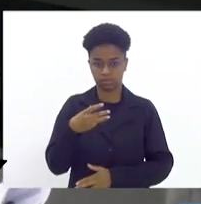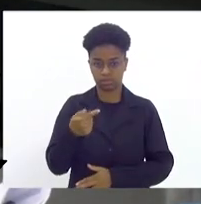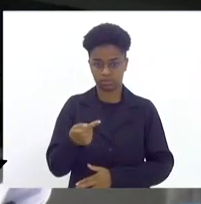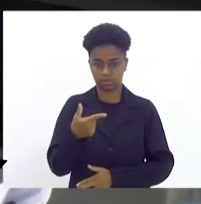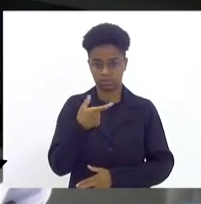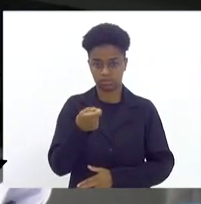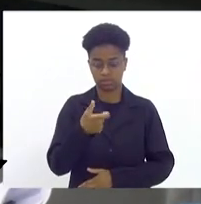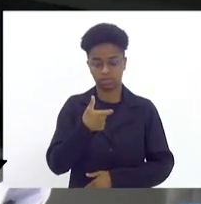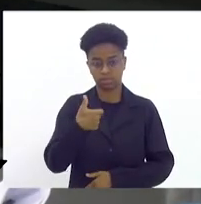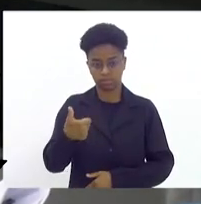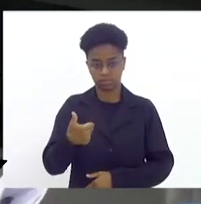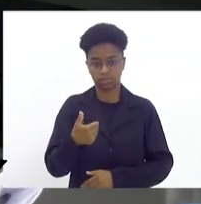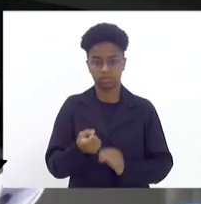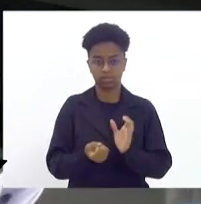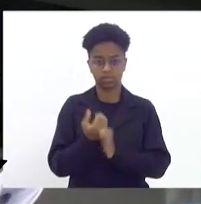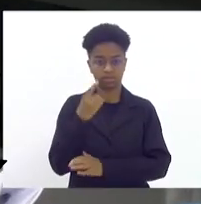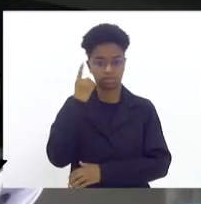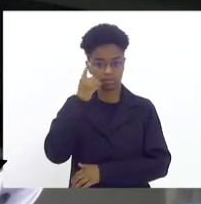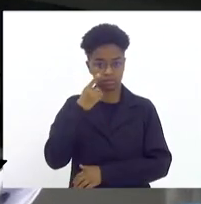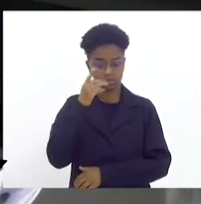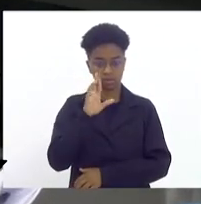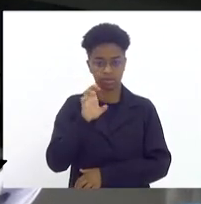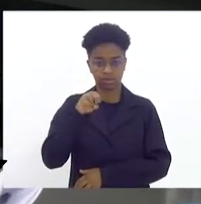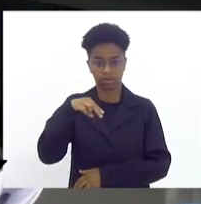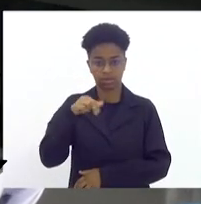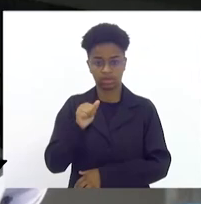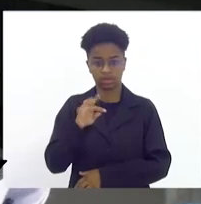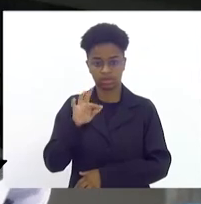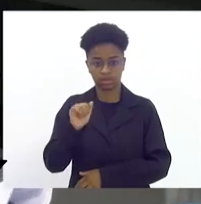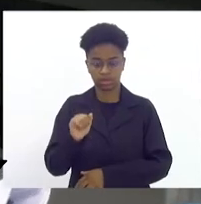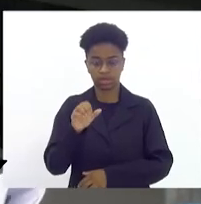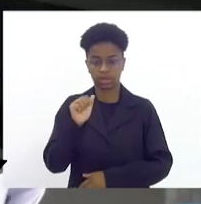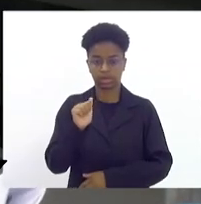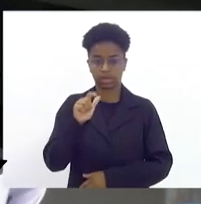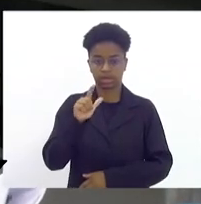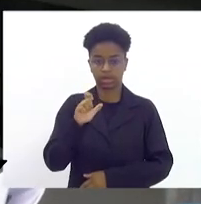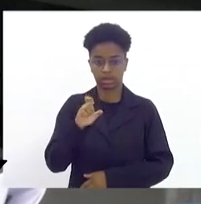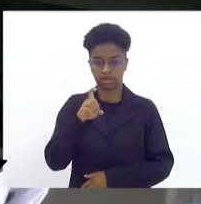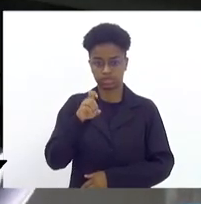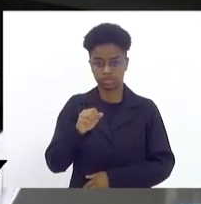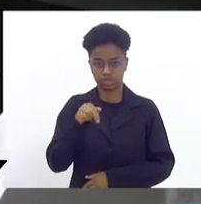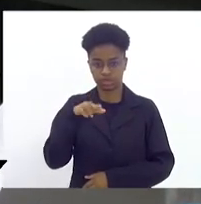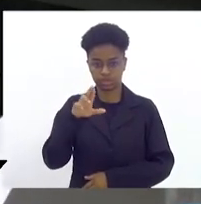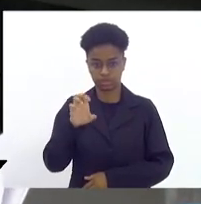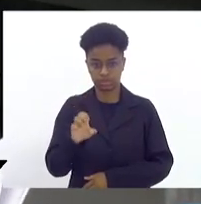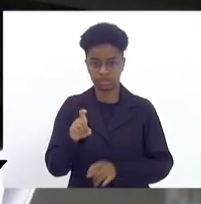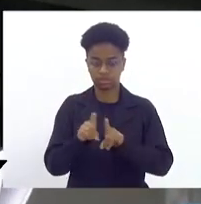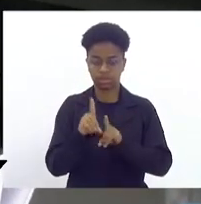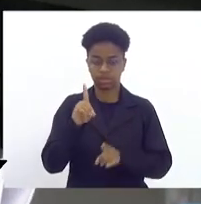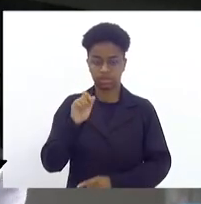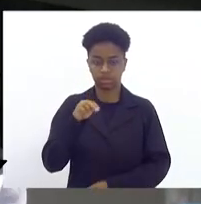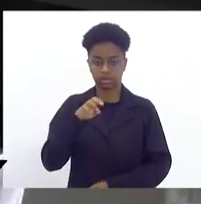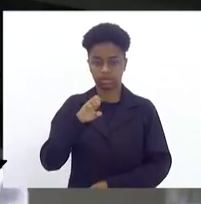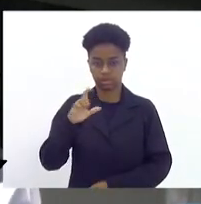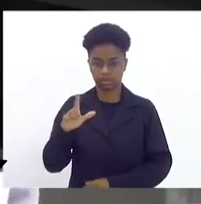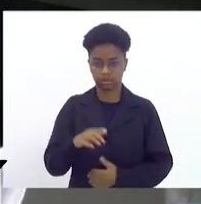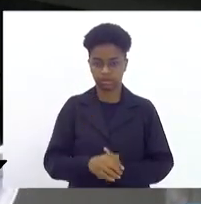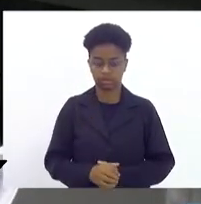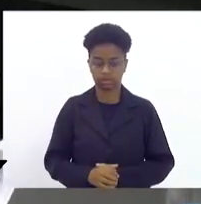4537/2021, de autoria dos deputados Renata Souza, Alexandre Knoploch e Daniel Librelon.